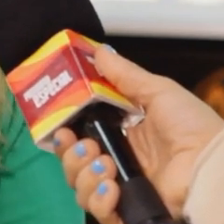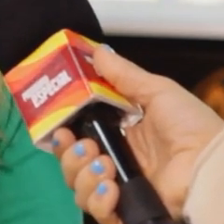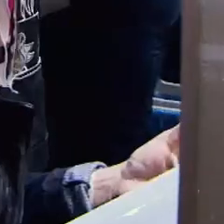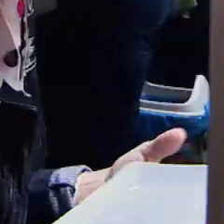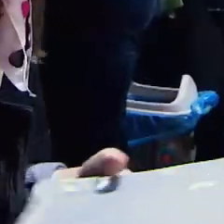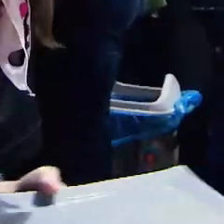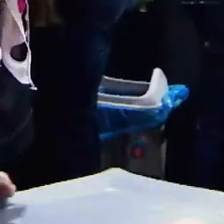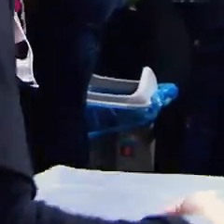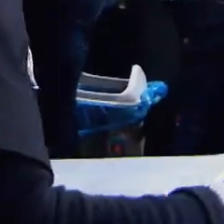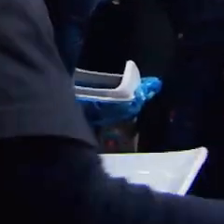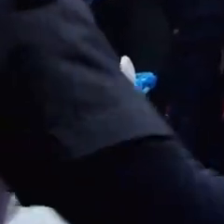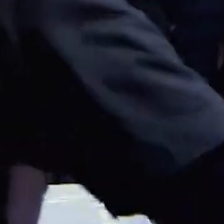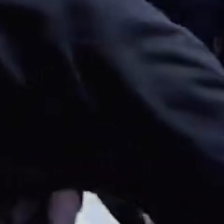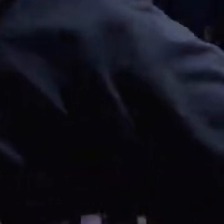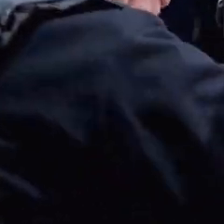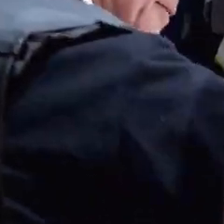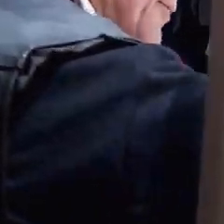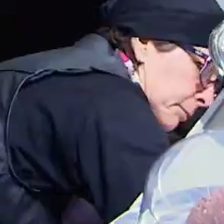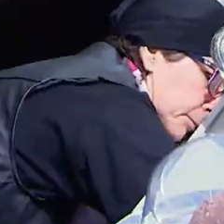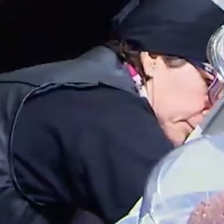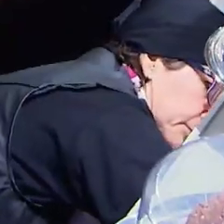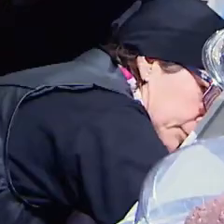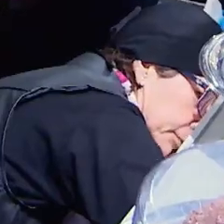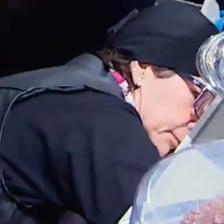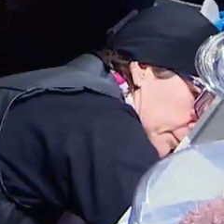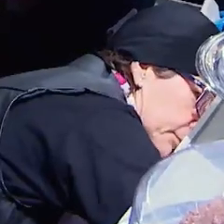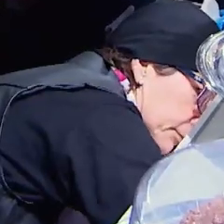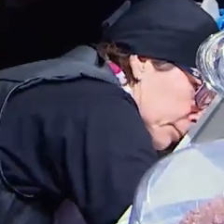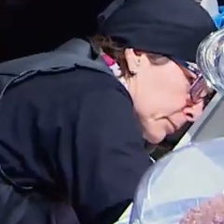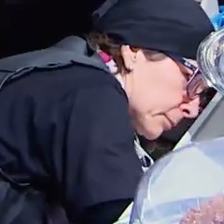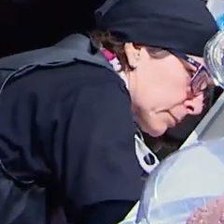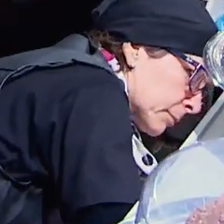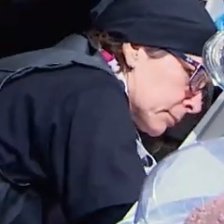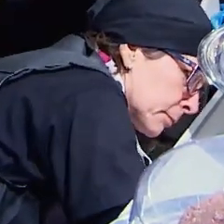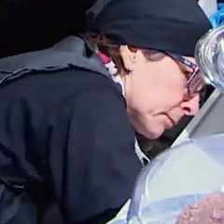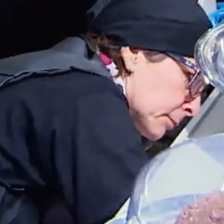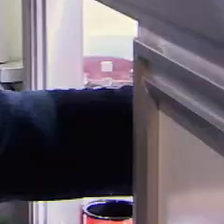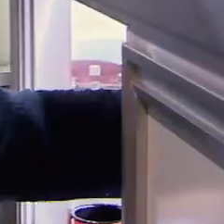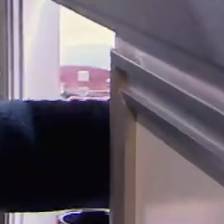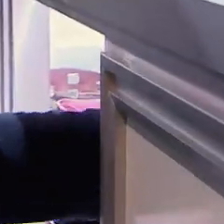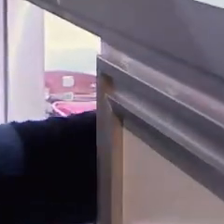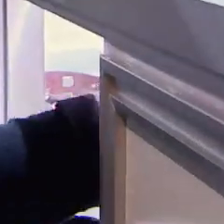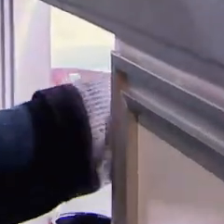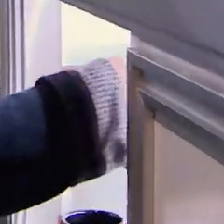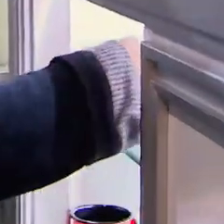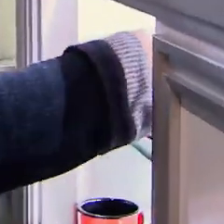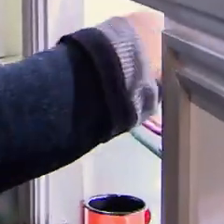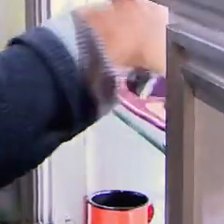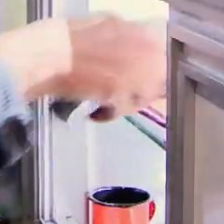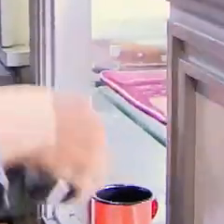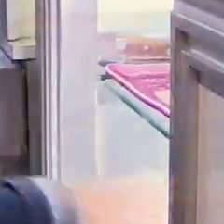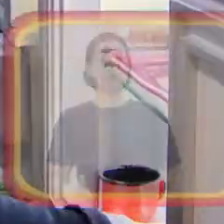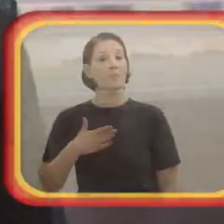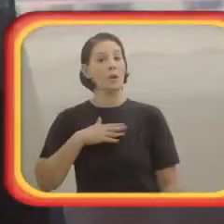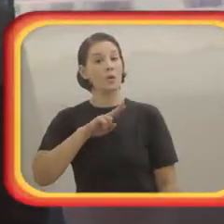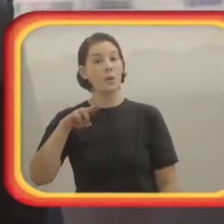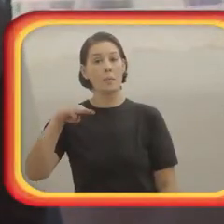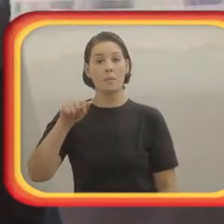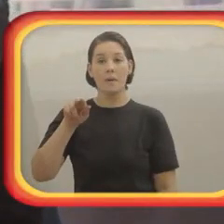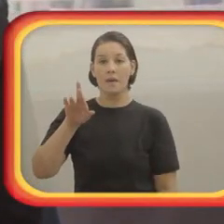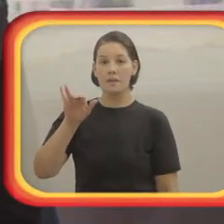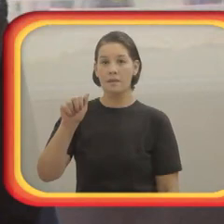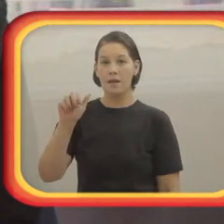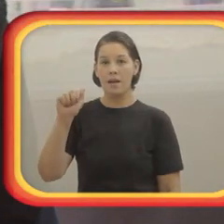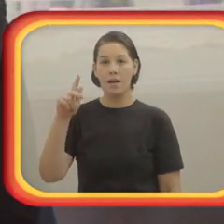as pessoas. Na cozinha do café, duas jovens com síndrome de Down e uma mulher preparam os pedidos. Meu nome é